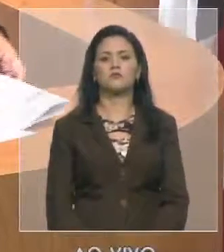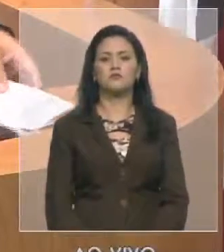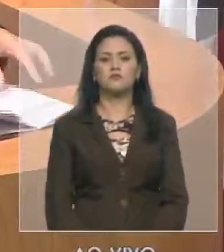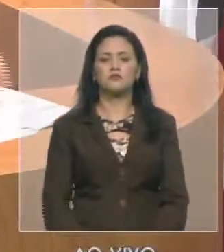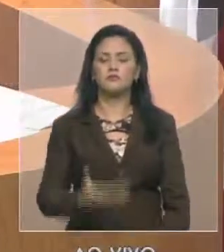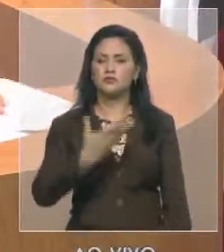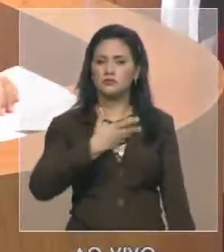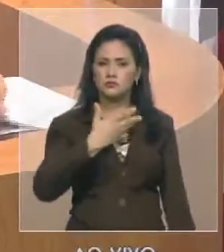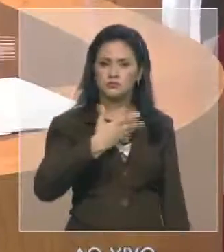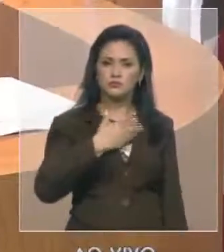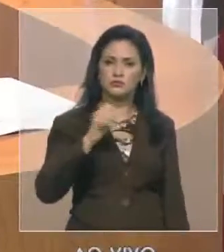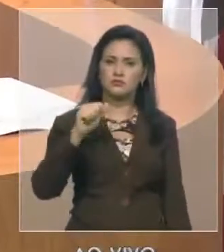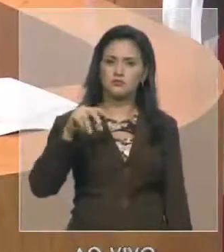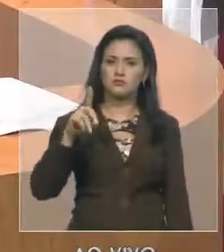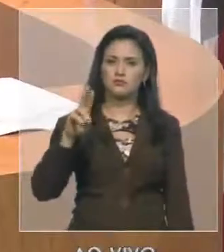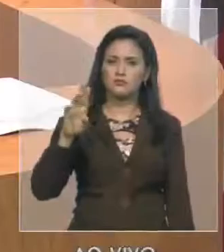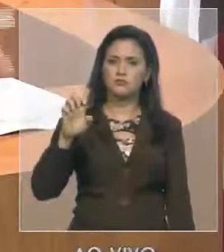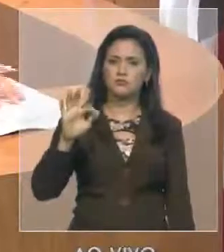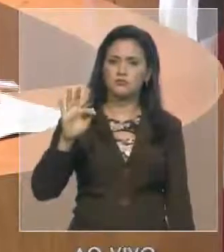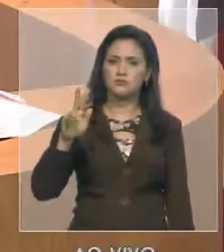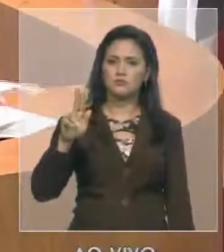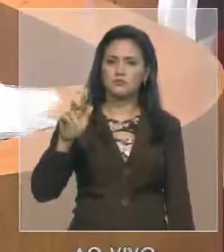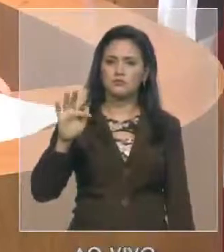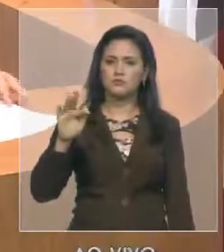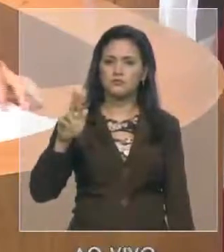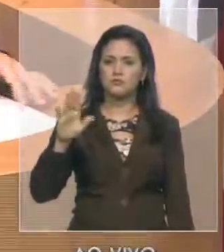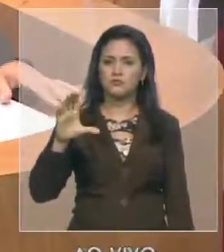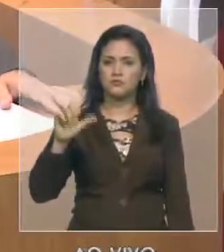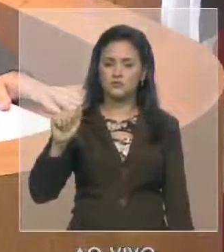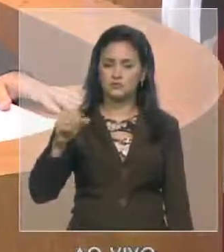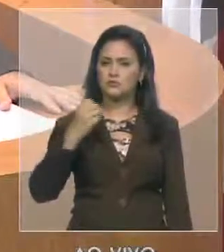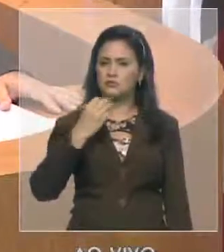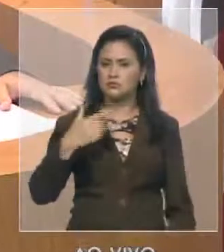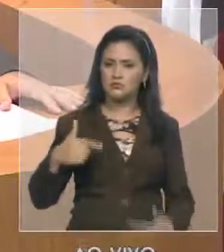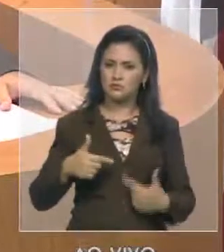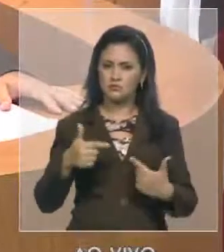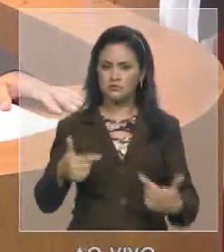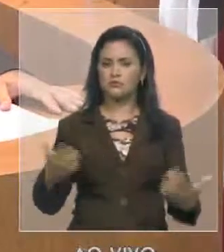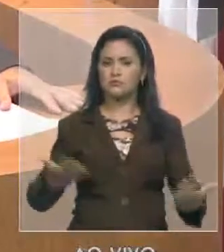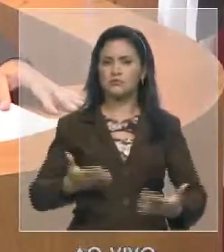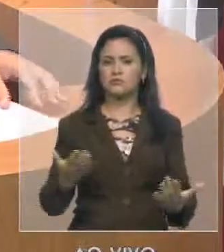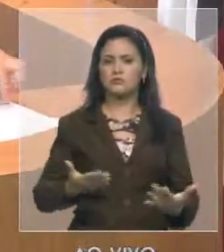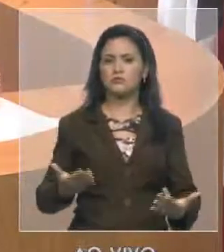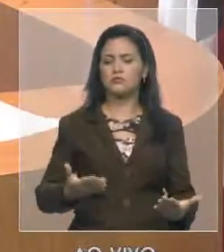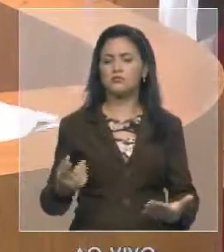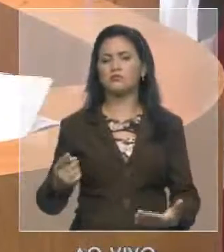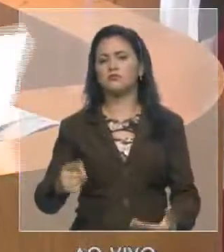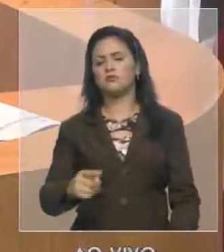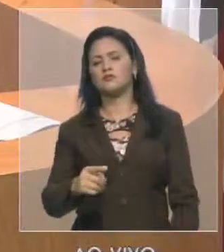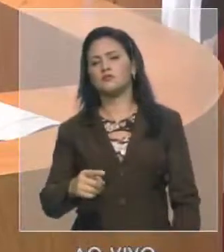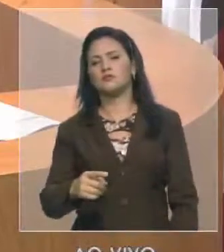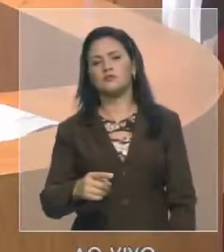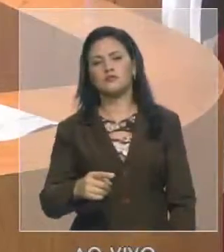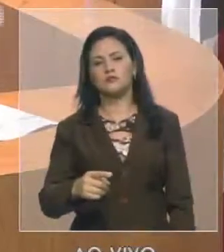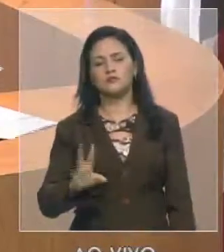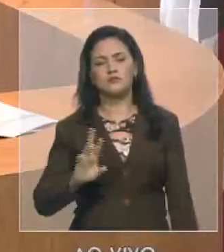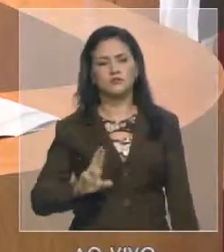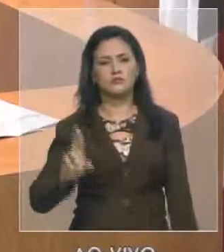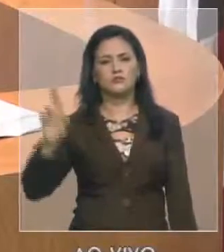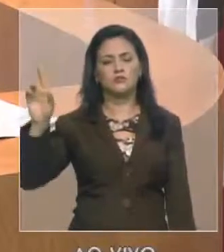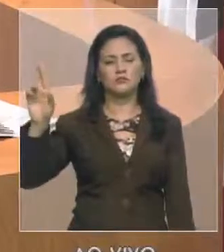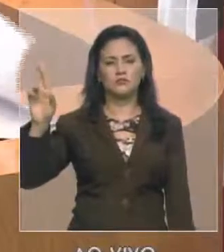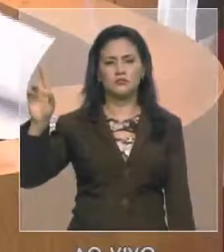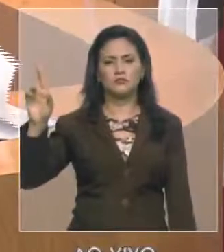André Fufuca, desejar boa sorte agora na condução da bancada do Congresso Nacional,